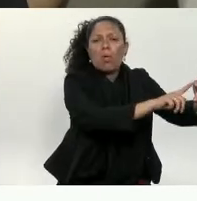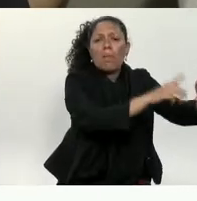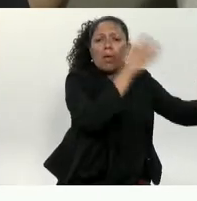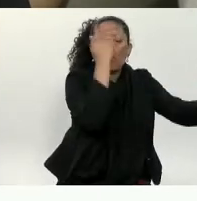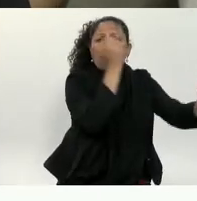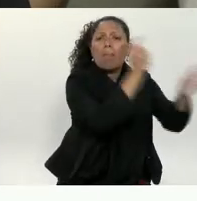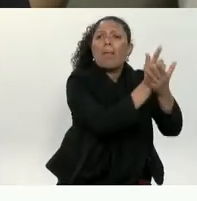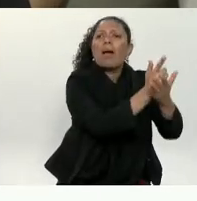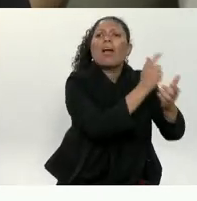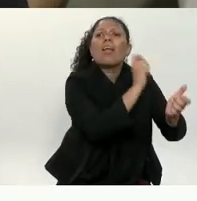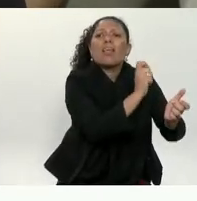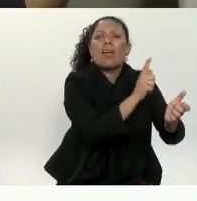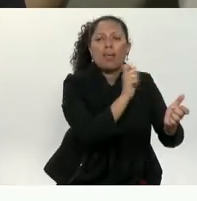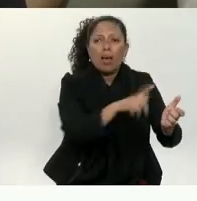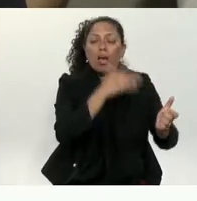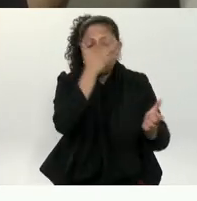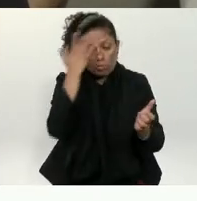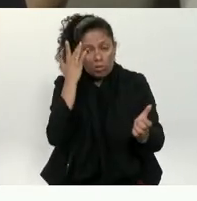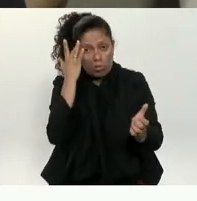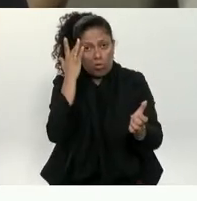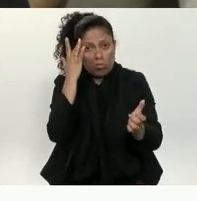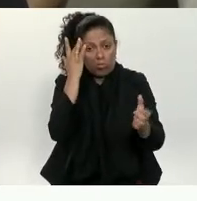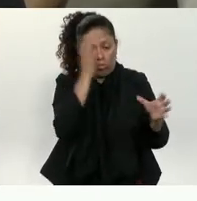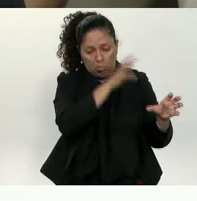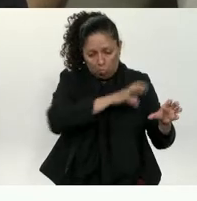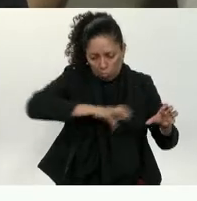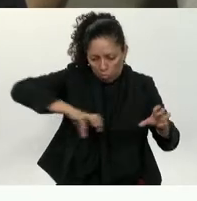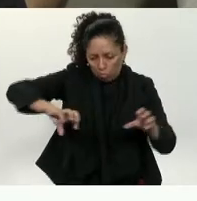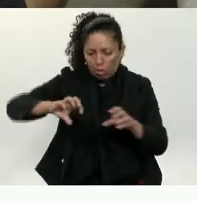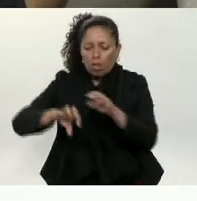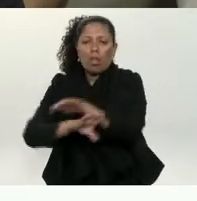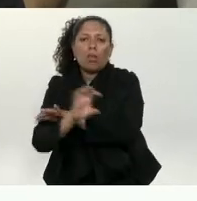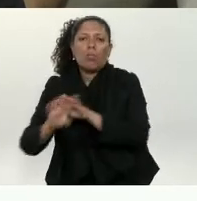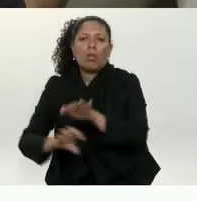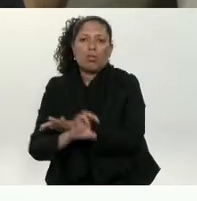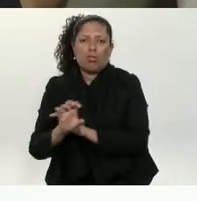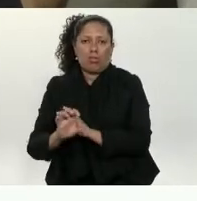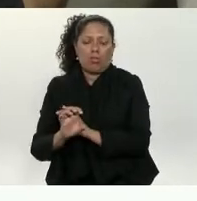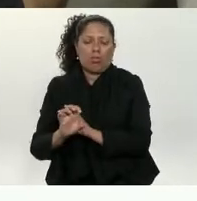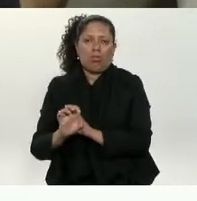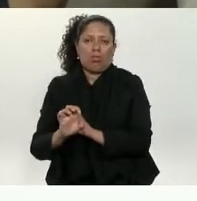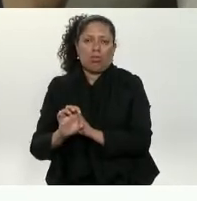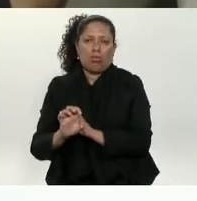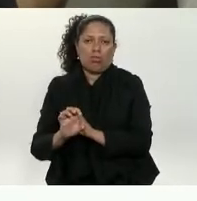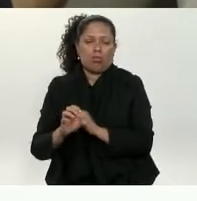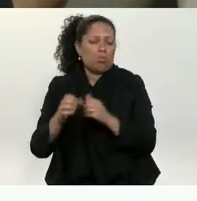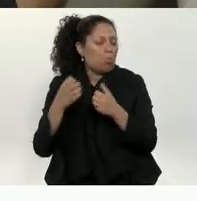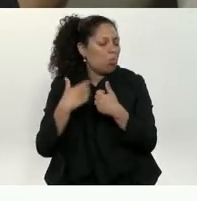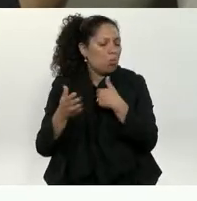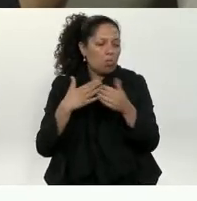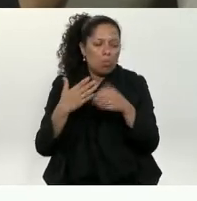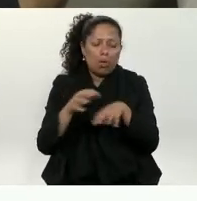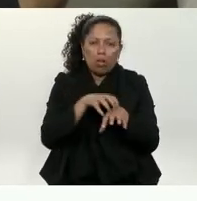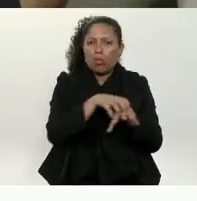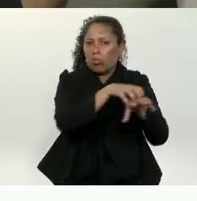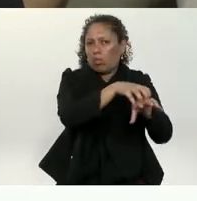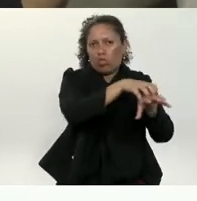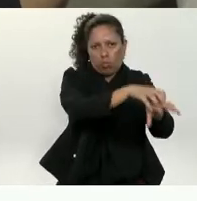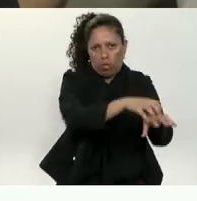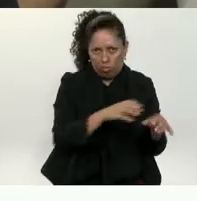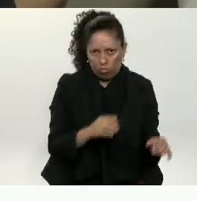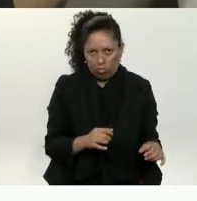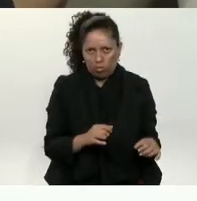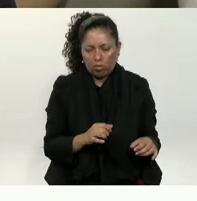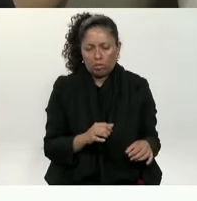sendo que a distribuidora compete a cobrança pelo transporte do gás, via gasoduto ou via caminhão ou qualquer que seja. Né? Então,